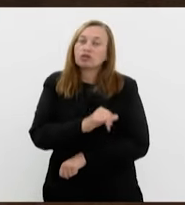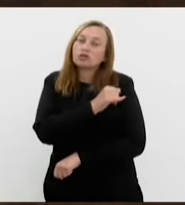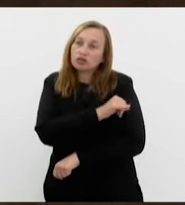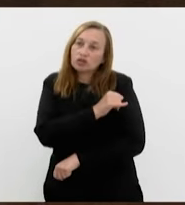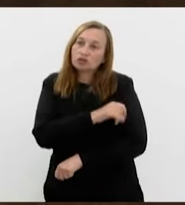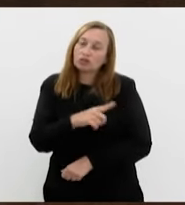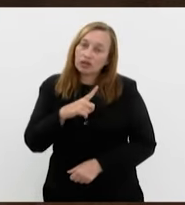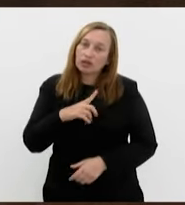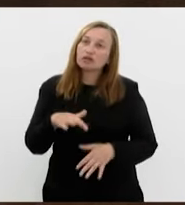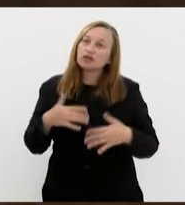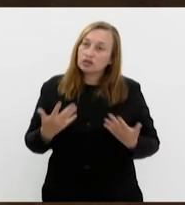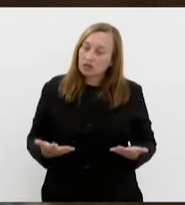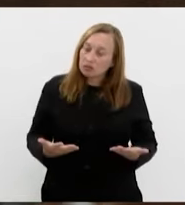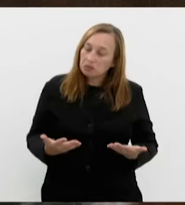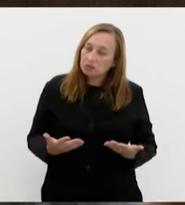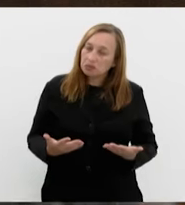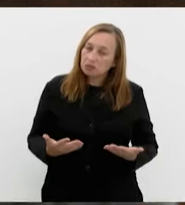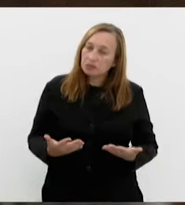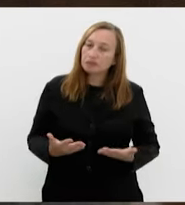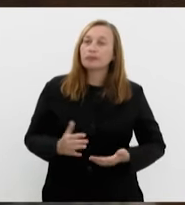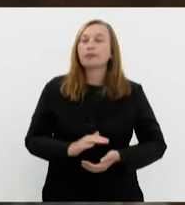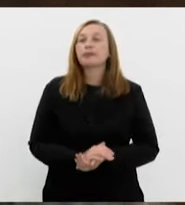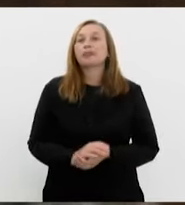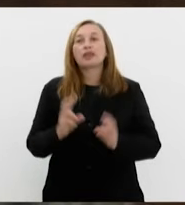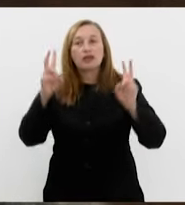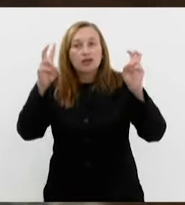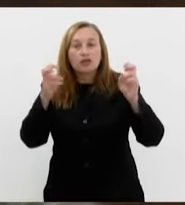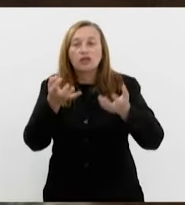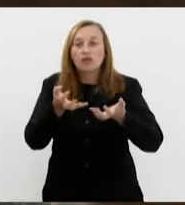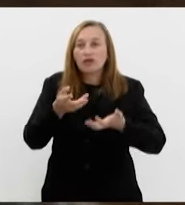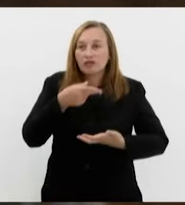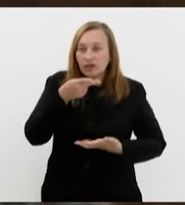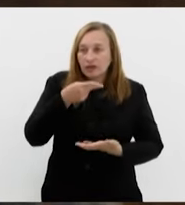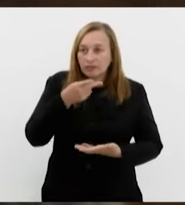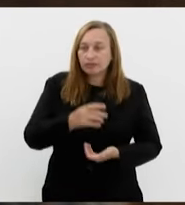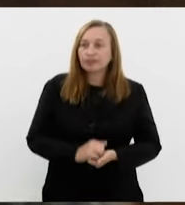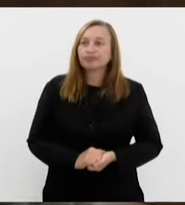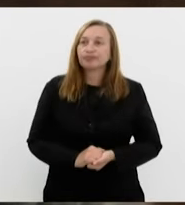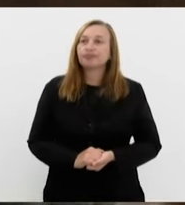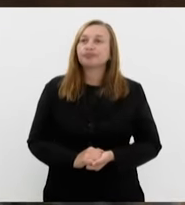tem. Então, feito esse parênteses, só quero dizer o seguinte.